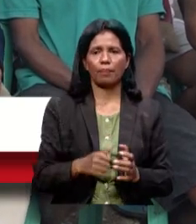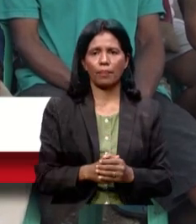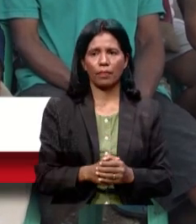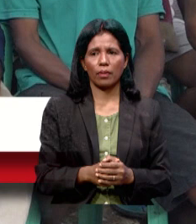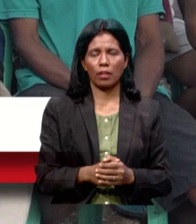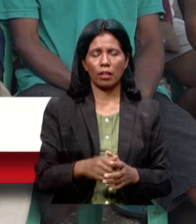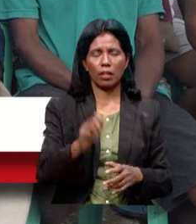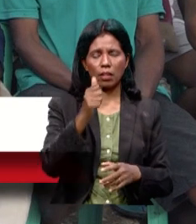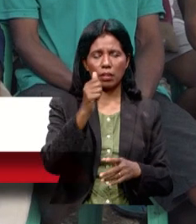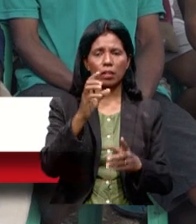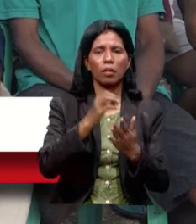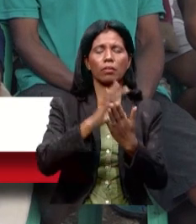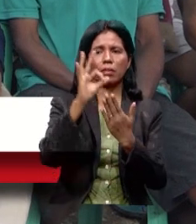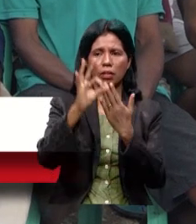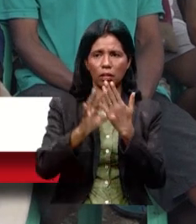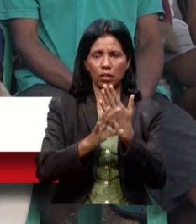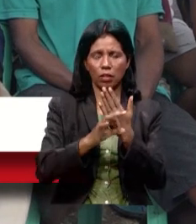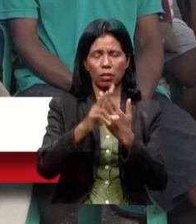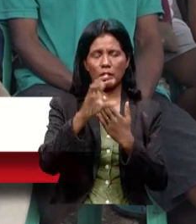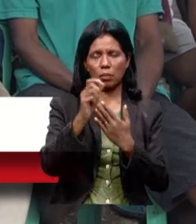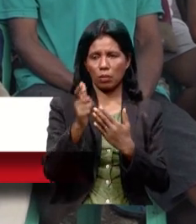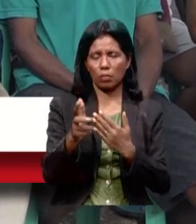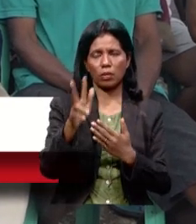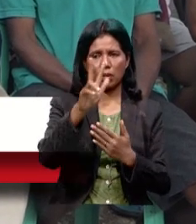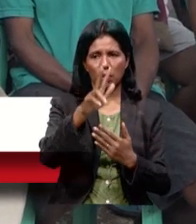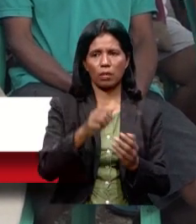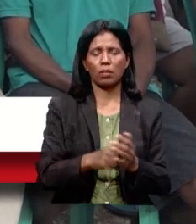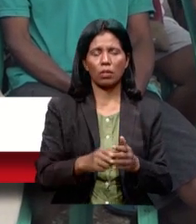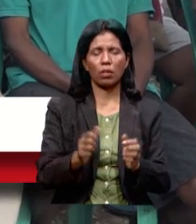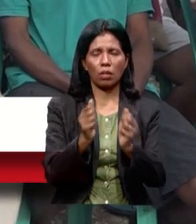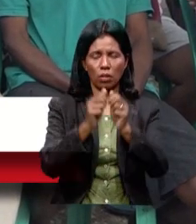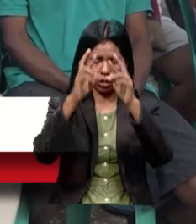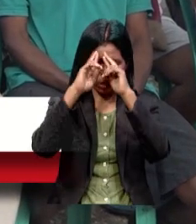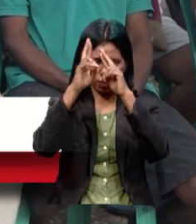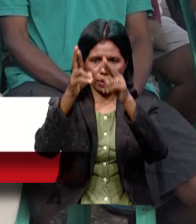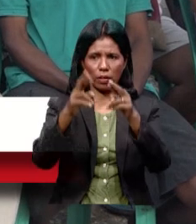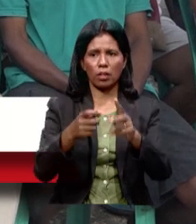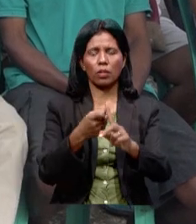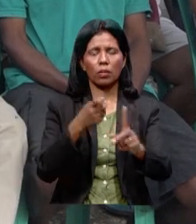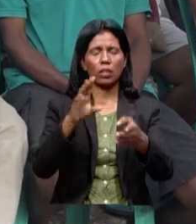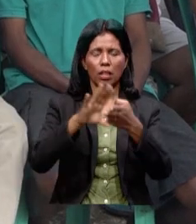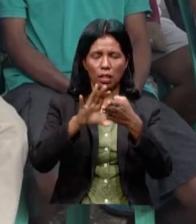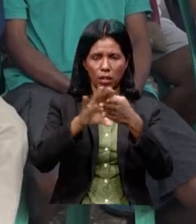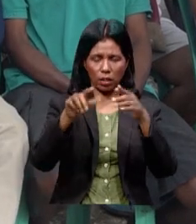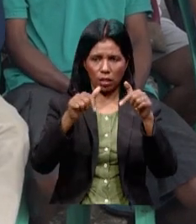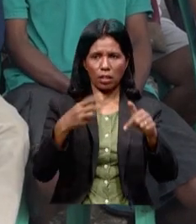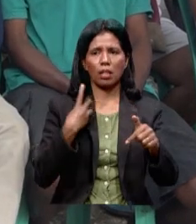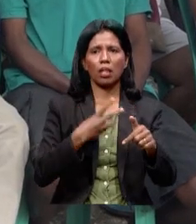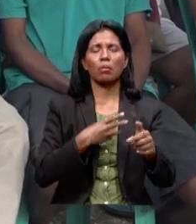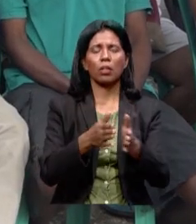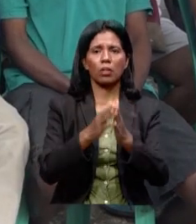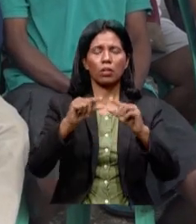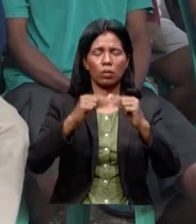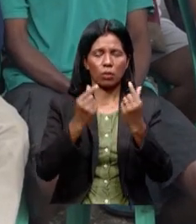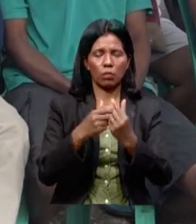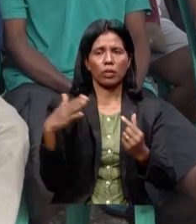10 de fevereiro 2023. O respeito. Li usi carta idane, ami usi grupo